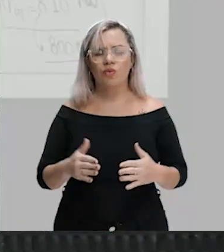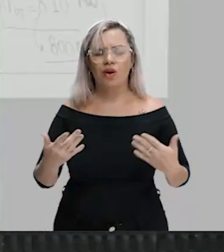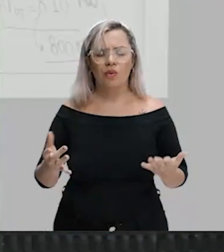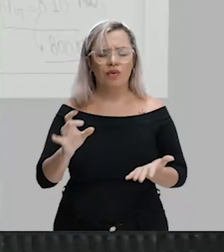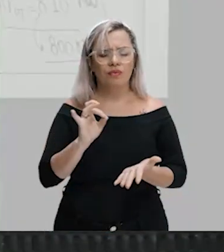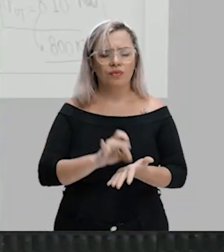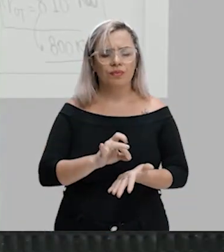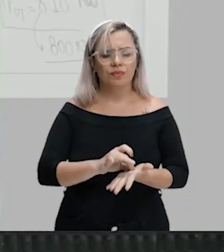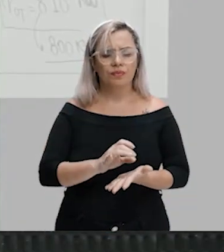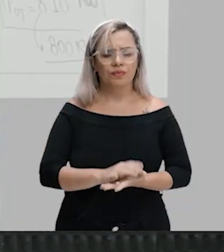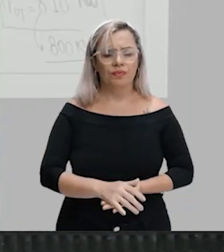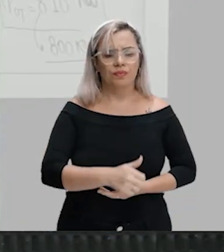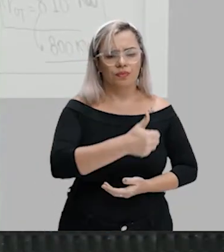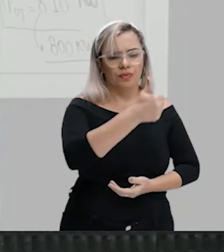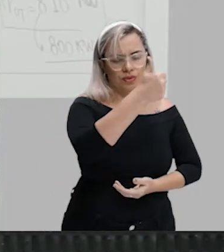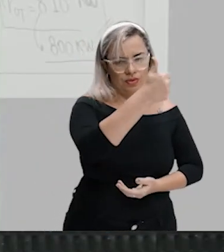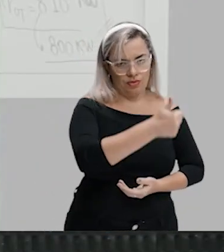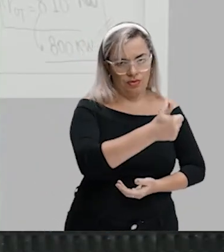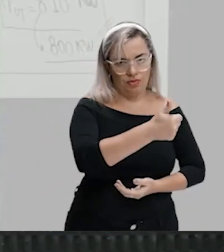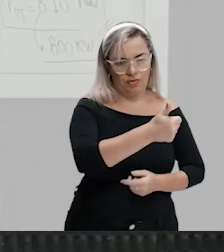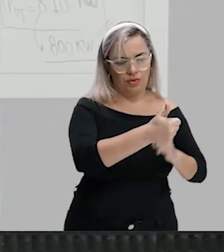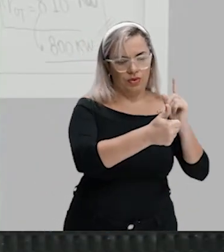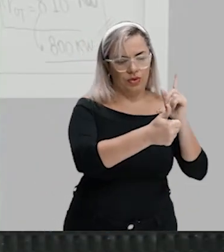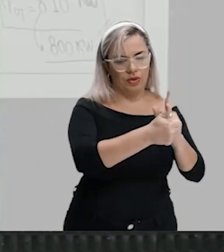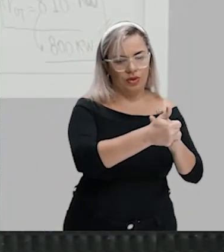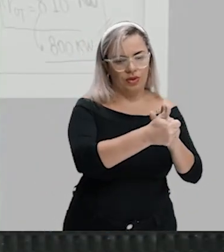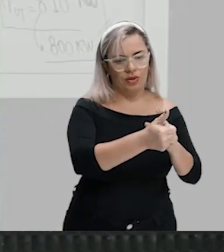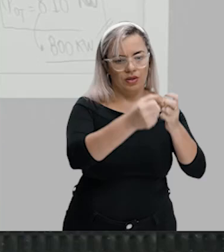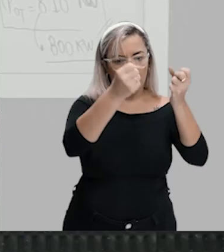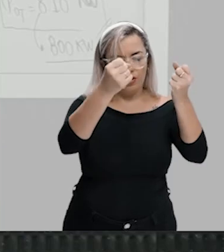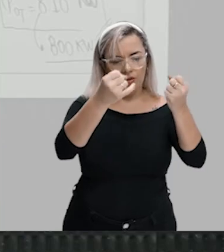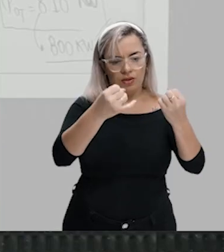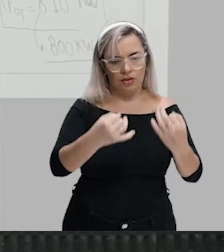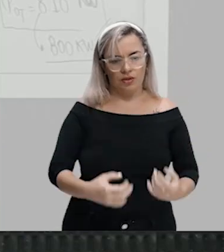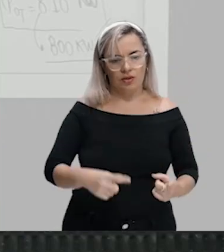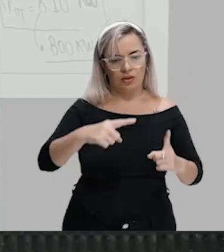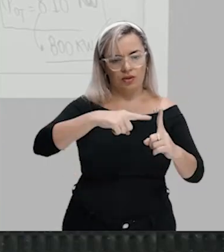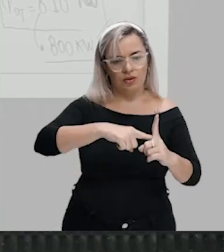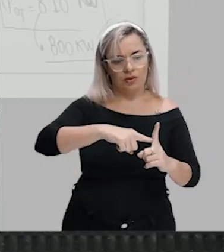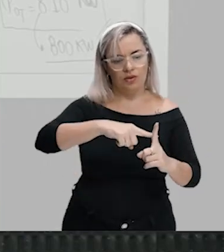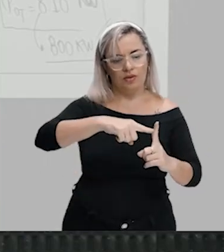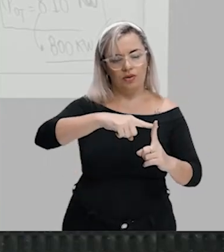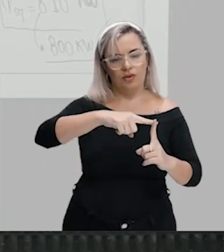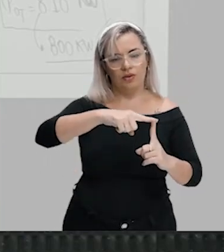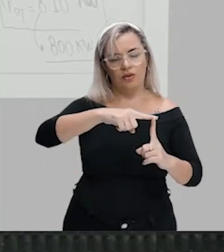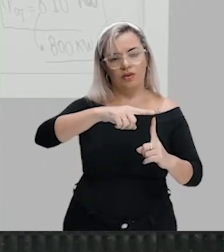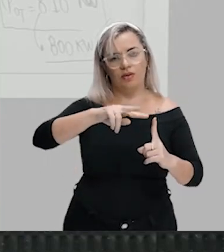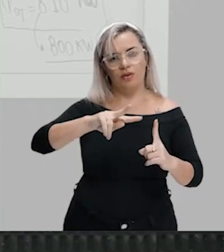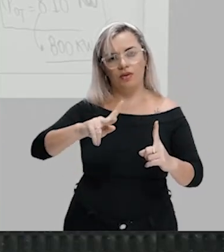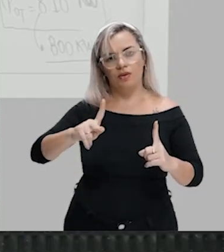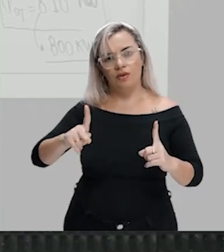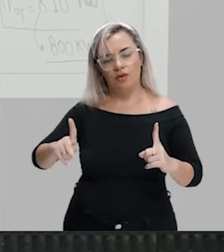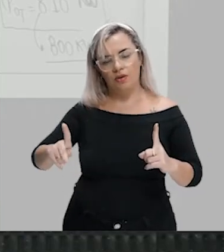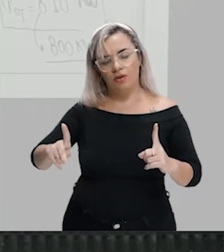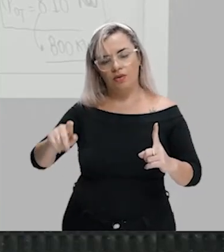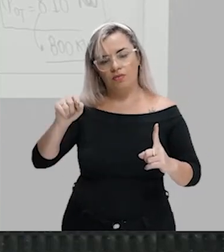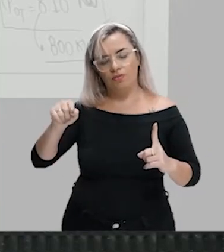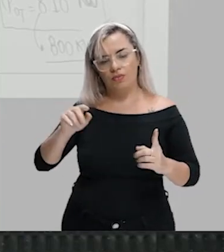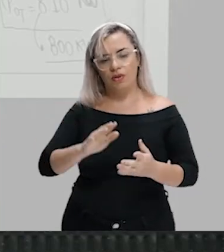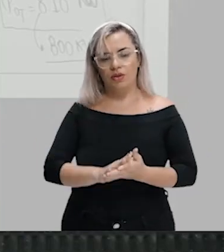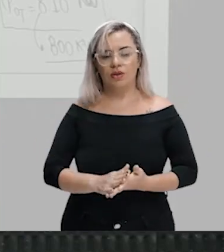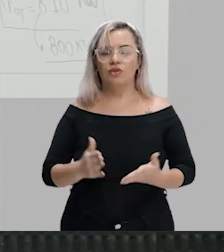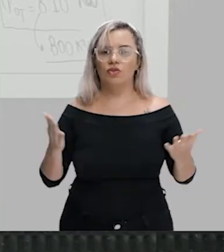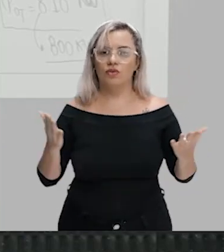1, ele fala no processo isotérmico, né? O isotérmico, de fato, né, é quando a variação